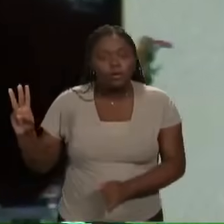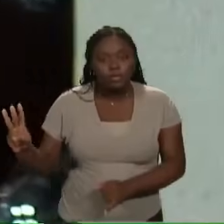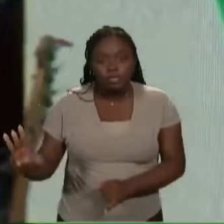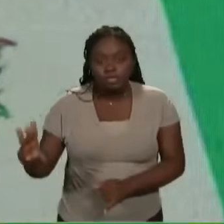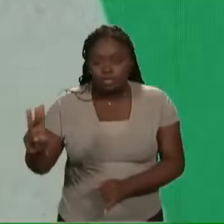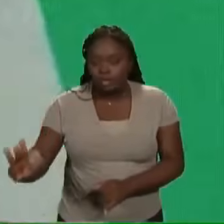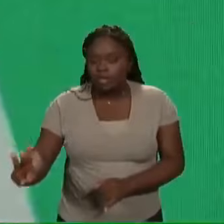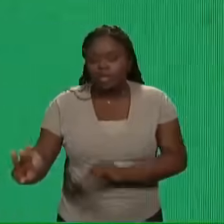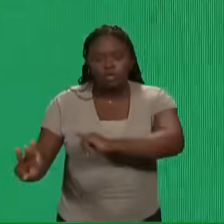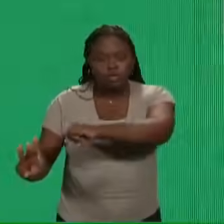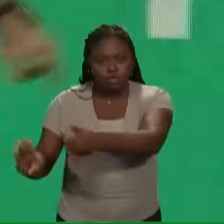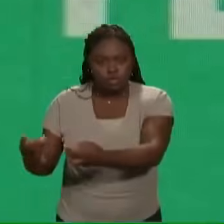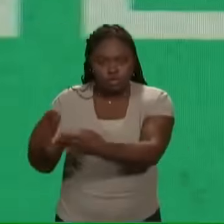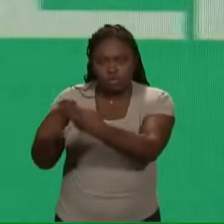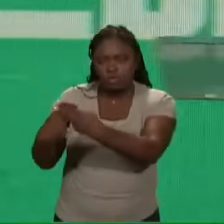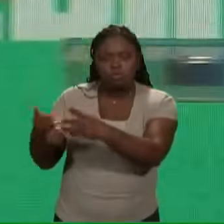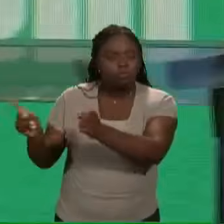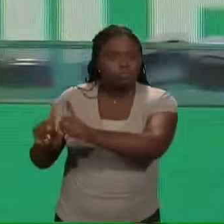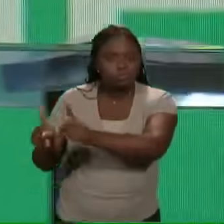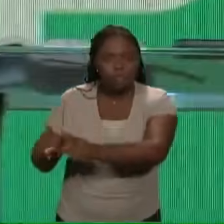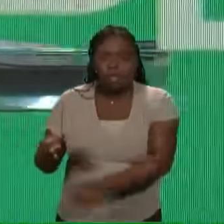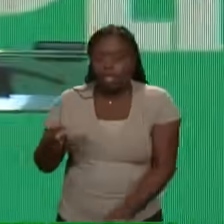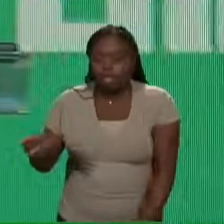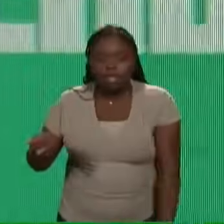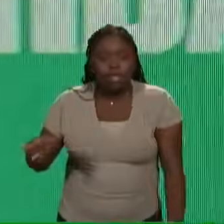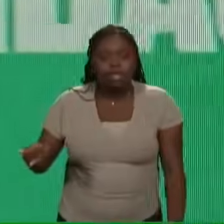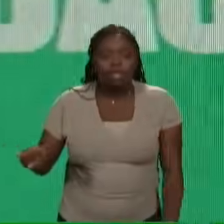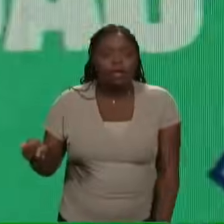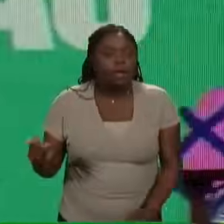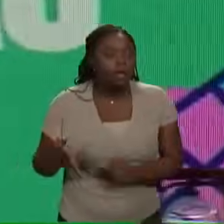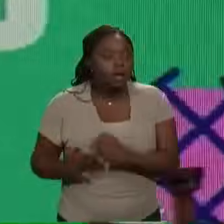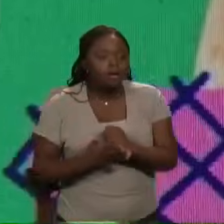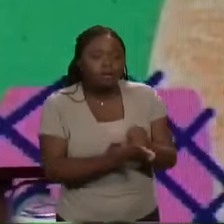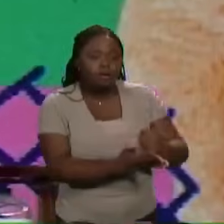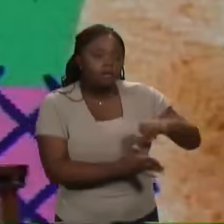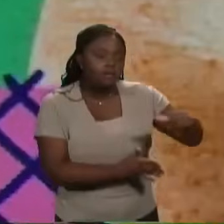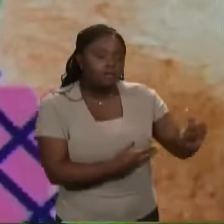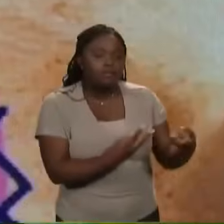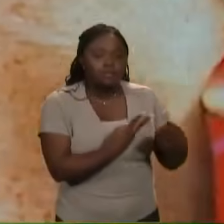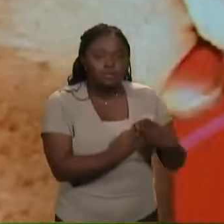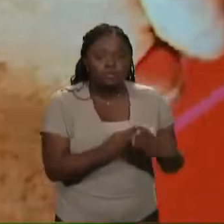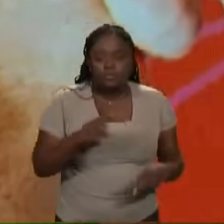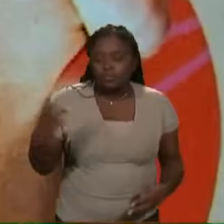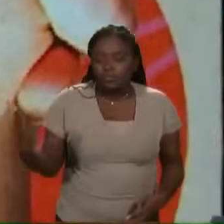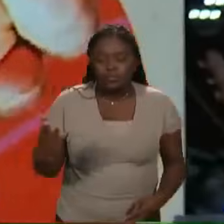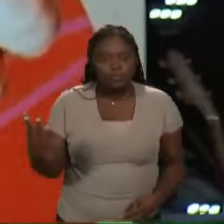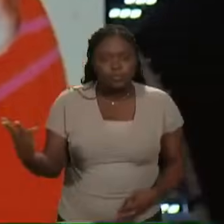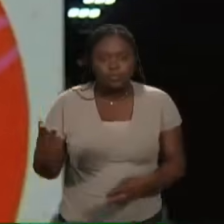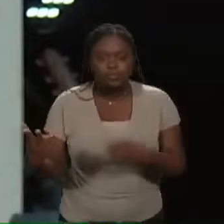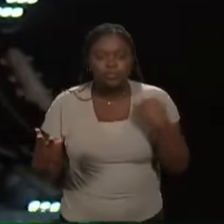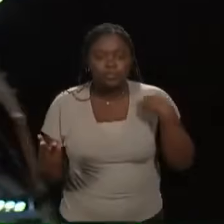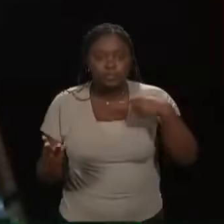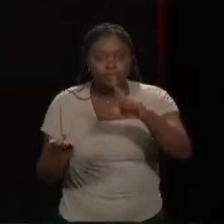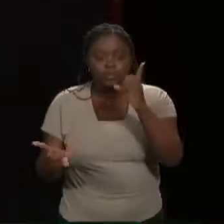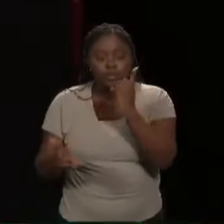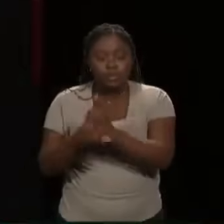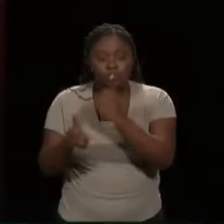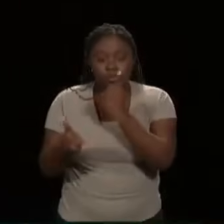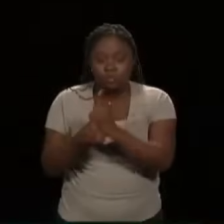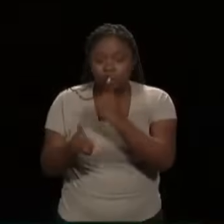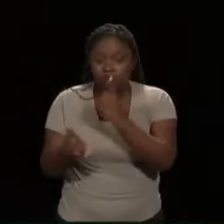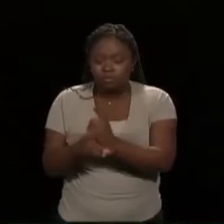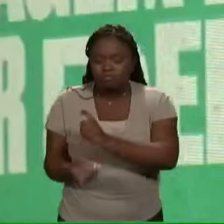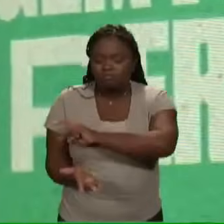eram holandeses que guardavam os judeus, salvavam os judeus. Resultado, foram estuprados